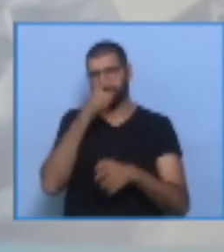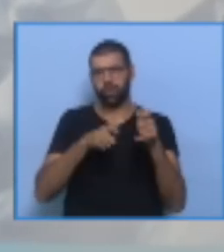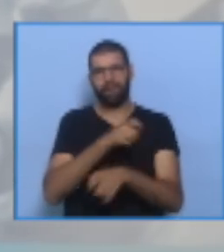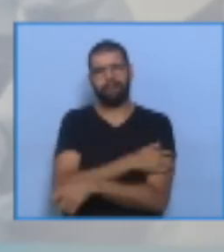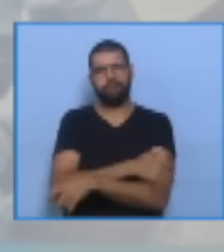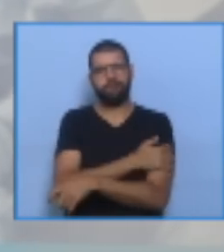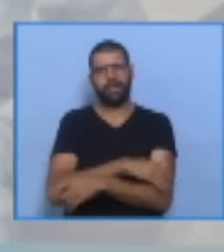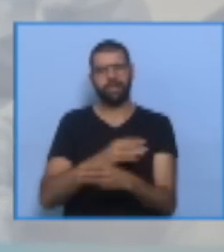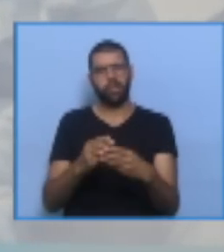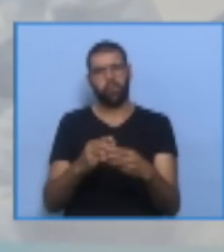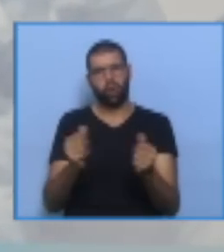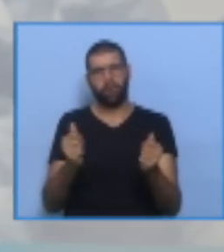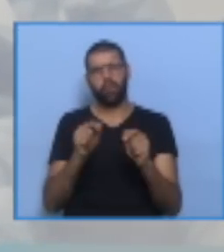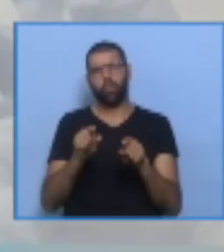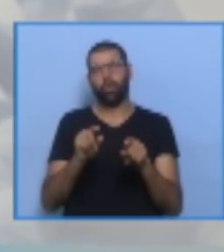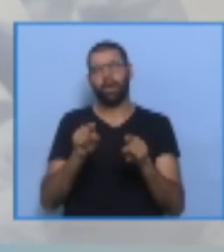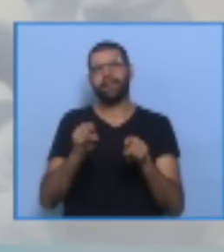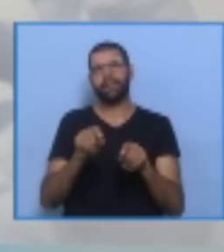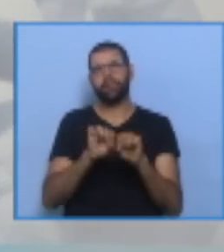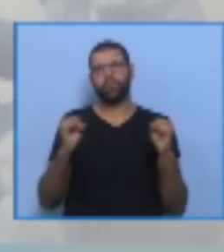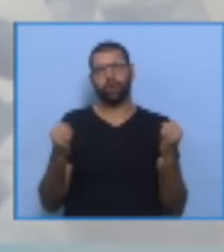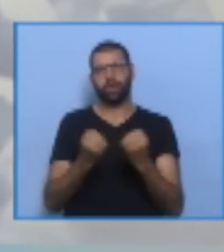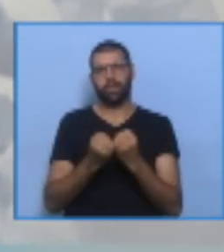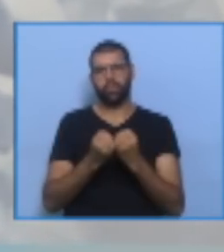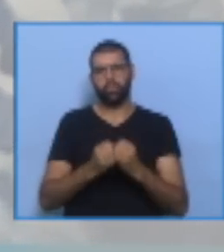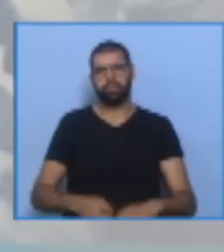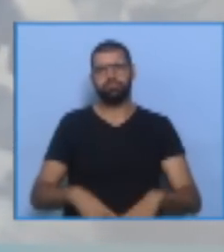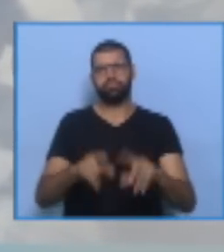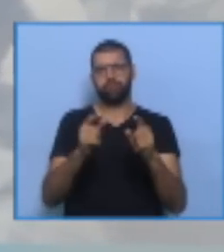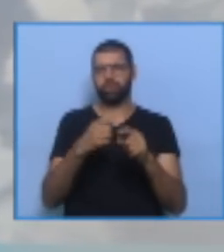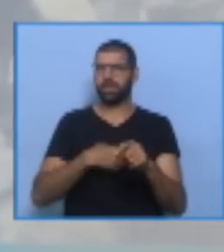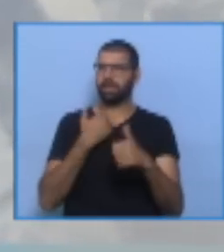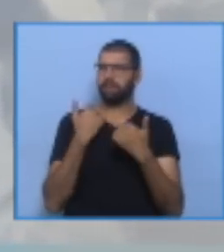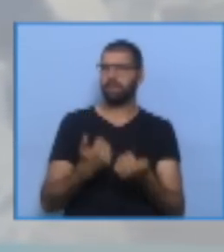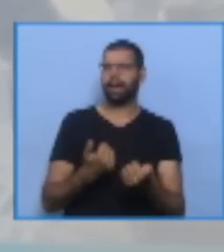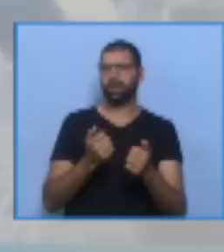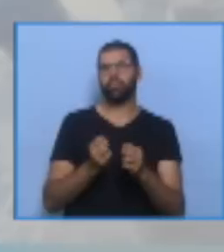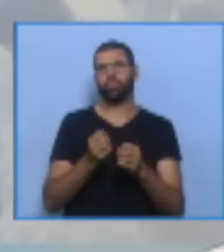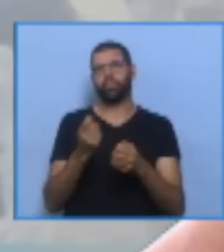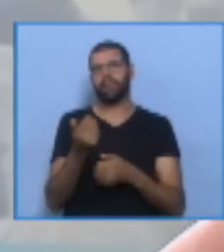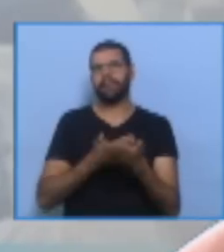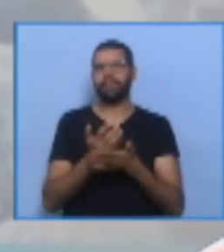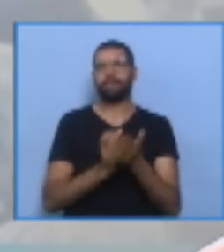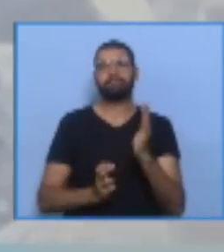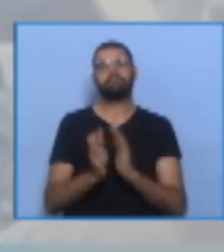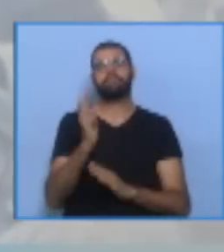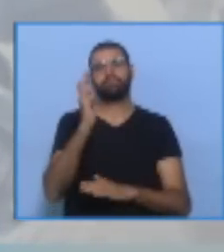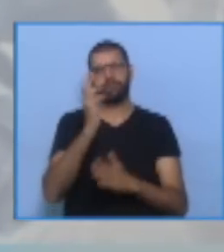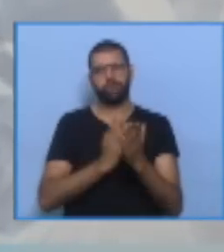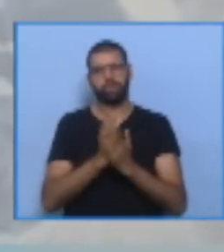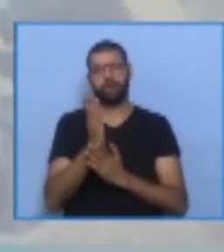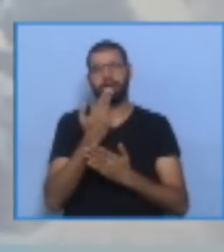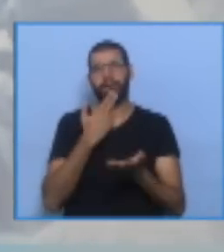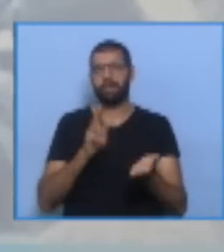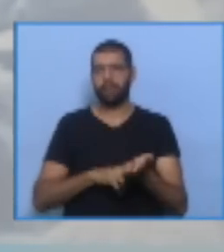fragilizados. Ou vai esta suposta sociedade do desenvolvimento, do bem-estar, do crescimento económico contínuo,